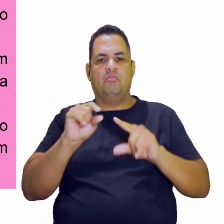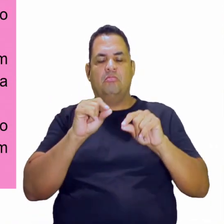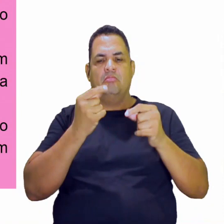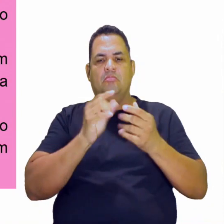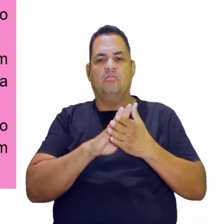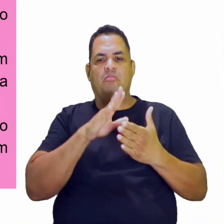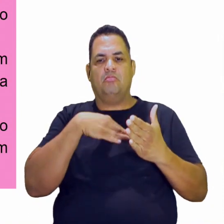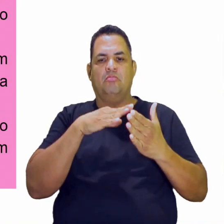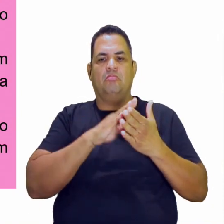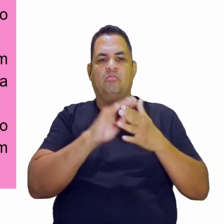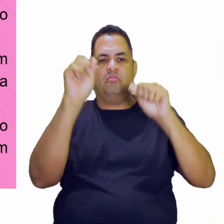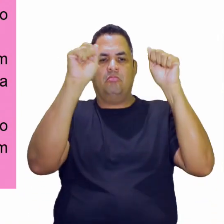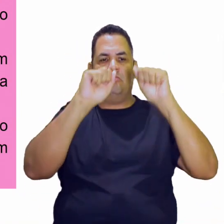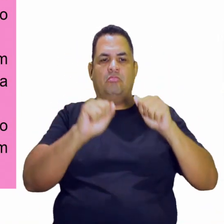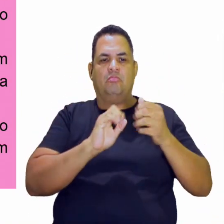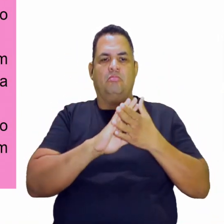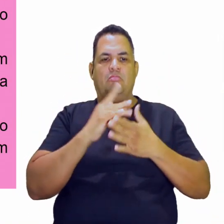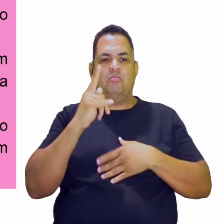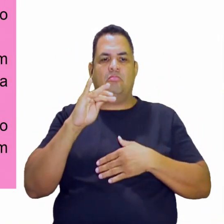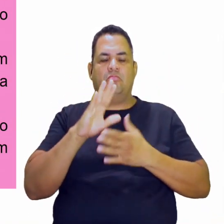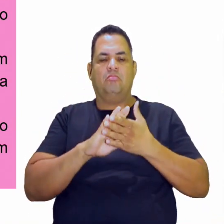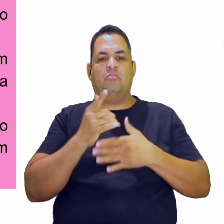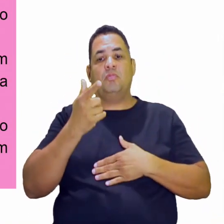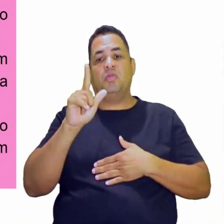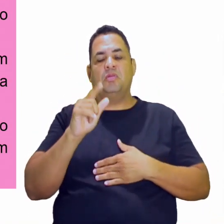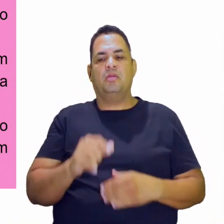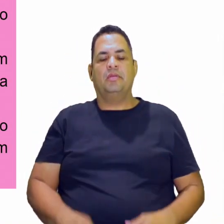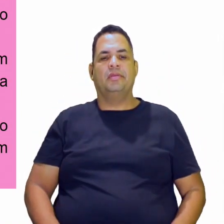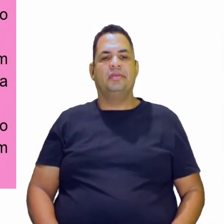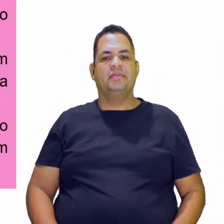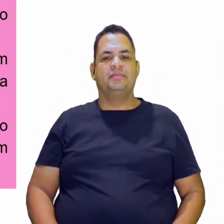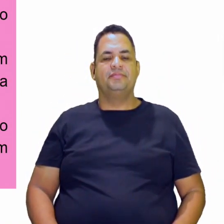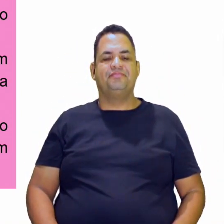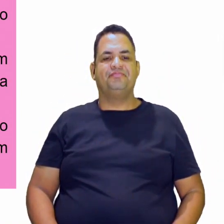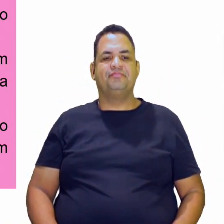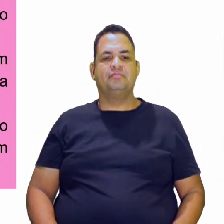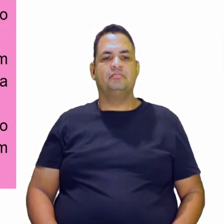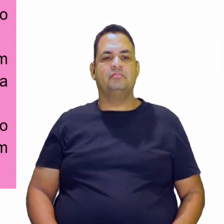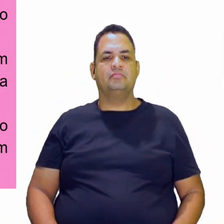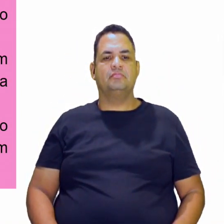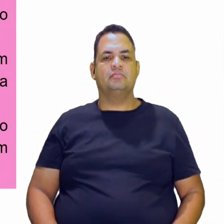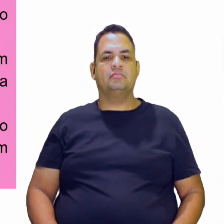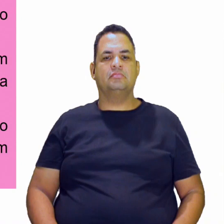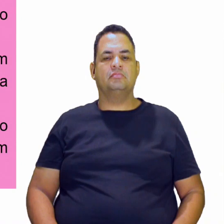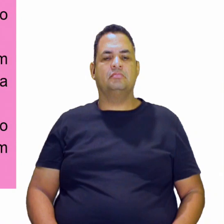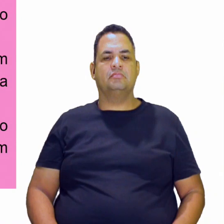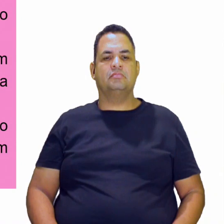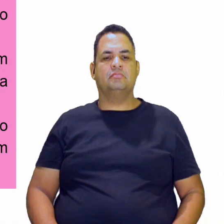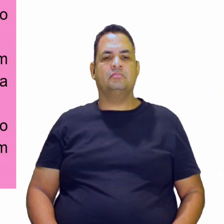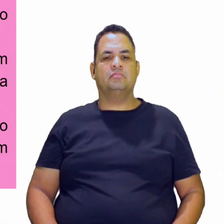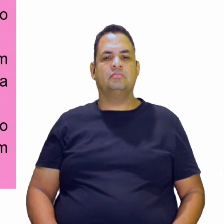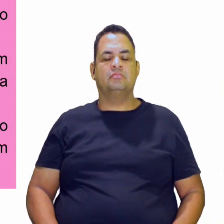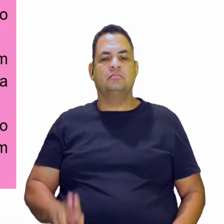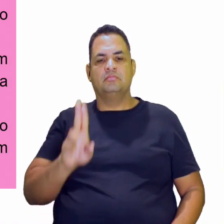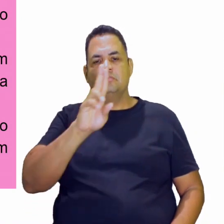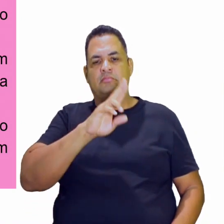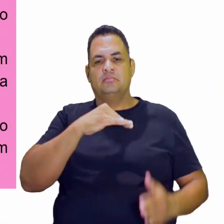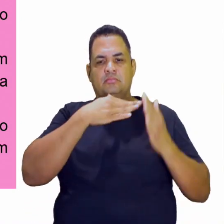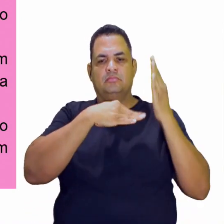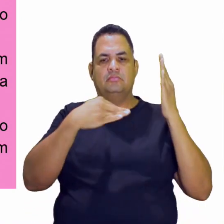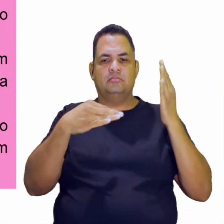uma escultura, uma performance ou outra tipo de arte. Levar em